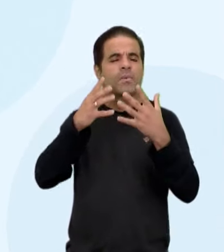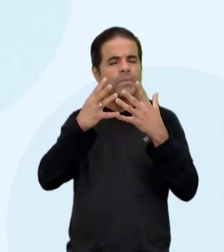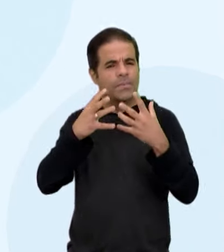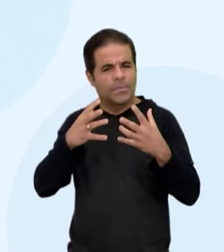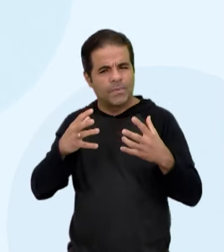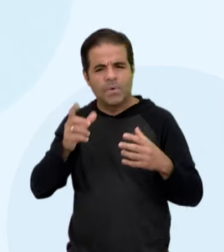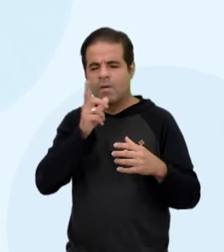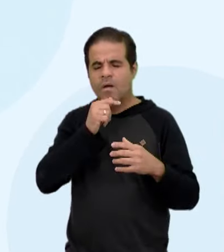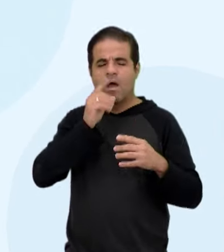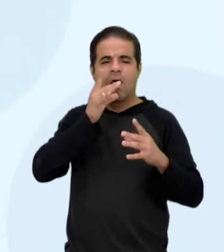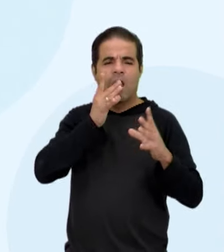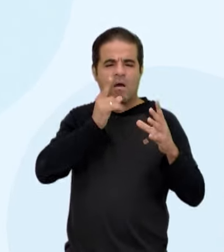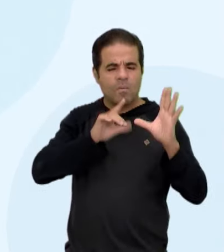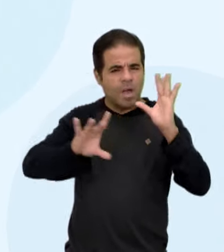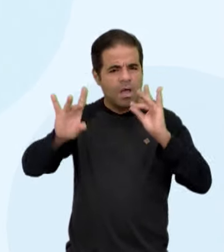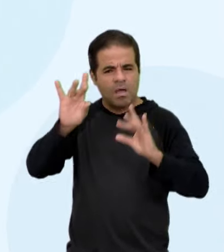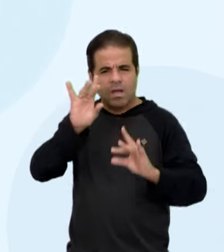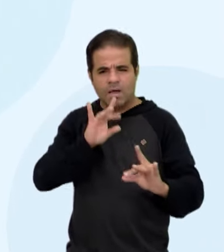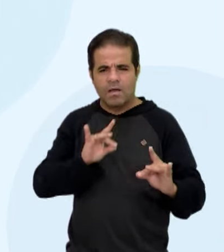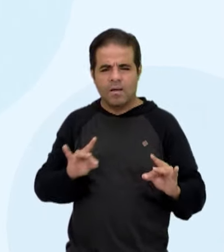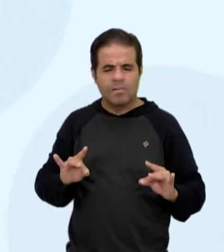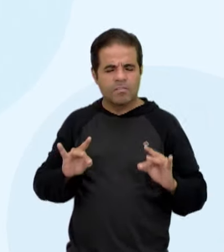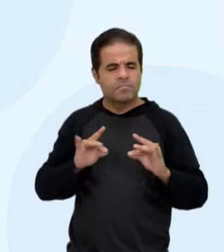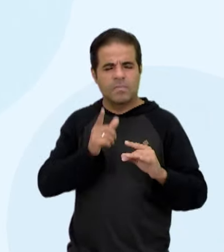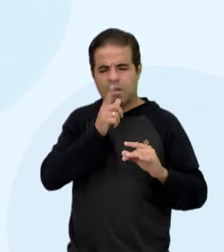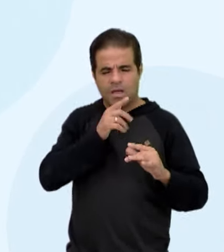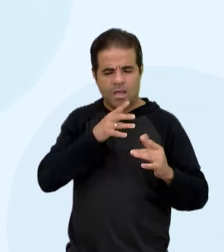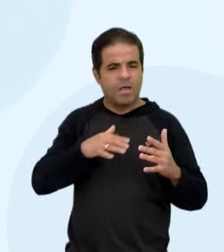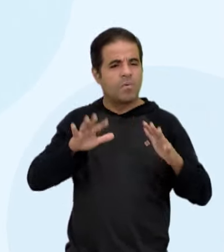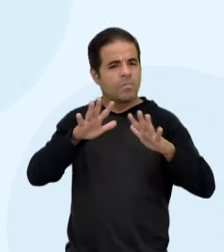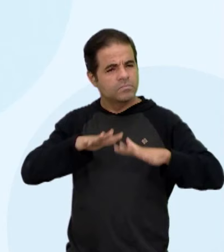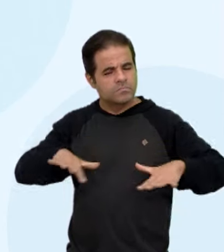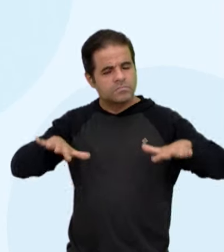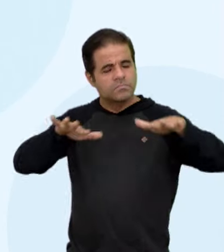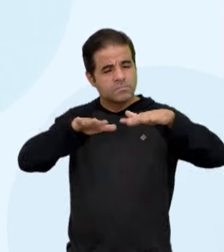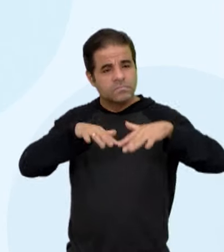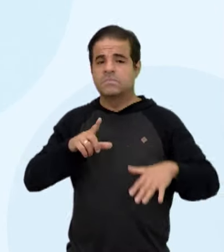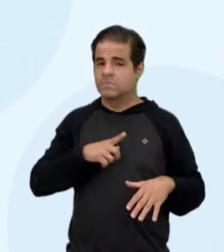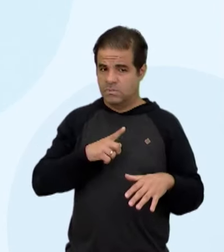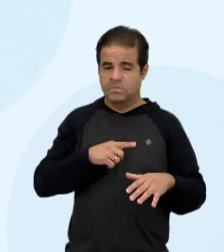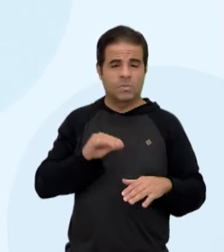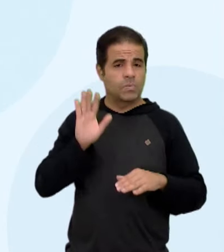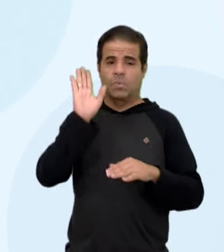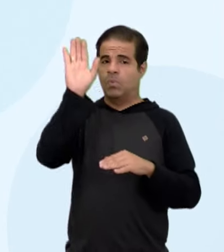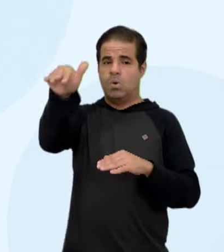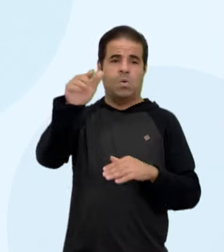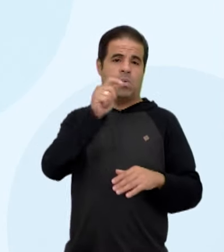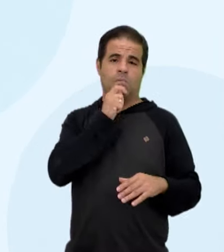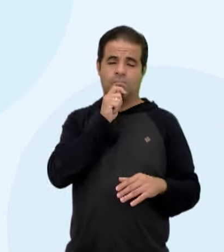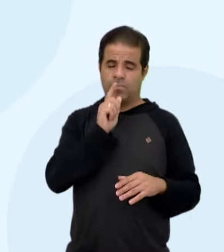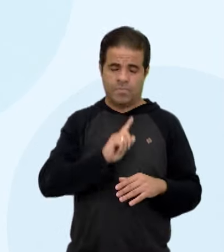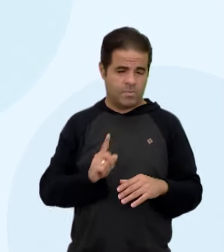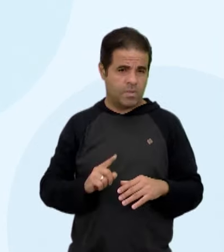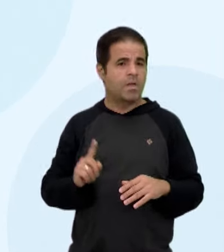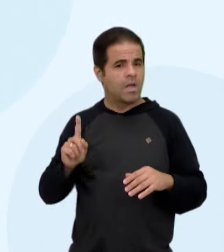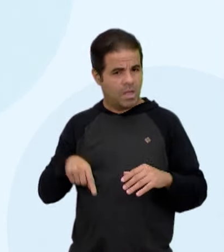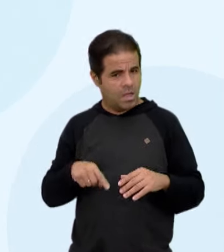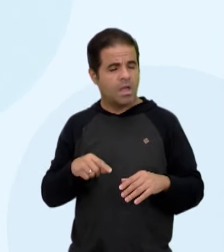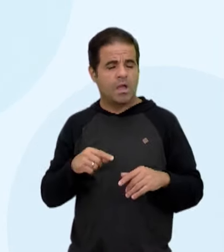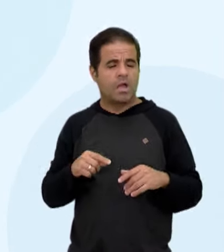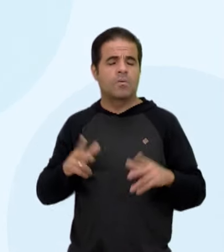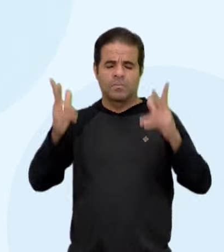da floresta amazônica, né, que uma parte dela ainda está intocada, né, pelos seres humanos, é uma